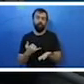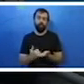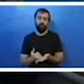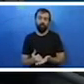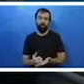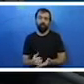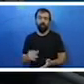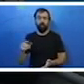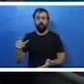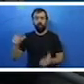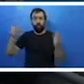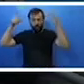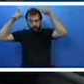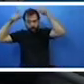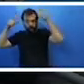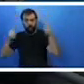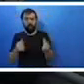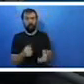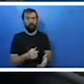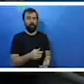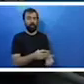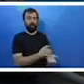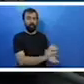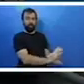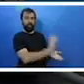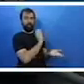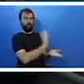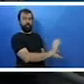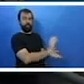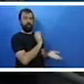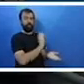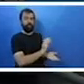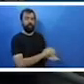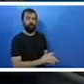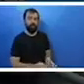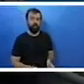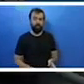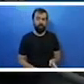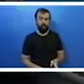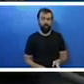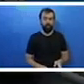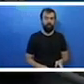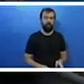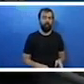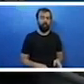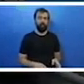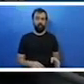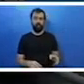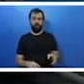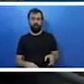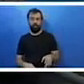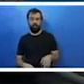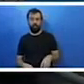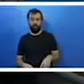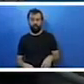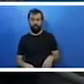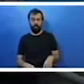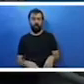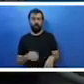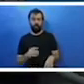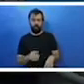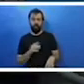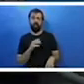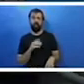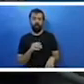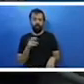portuguesa dos mineradores. Como funcionava? Só de eu falar o quinto, vocês já vão lembrar.